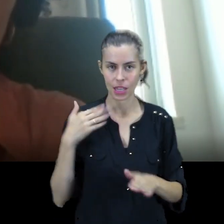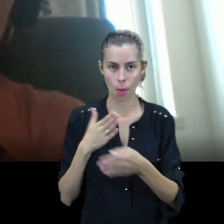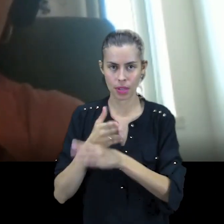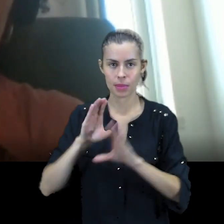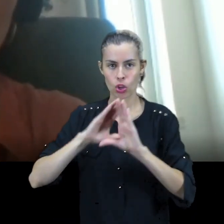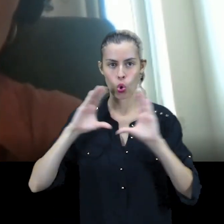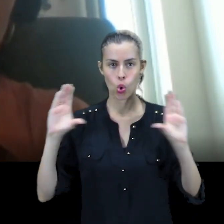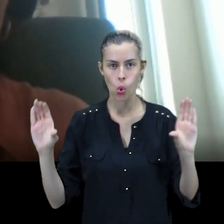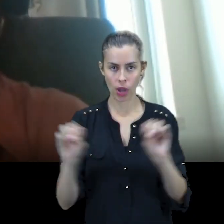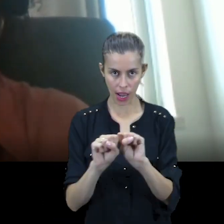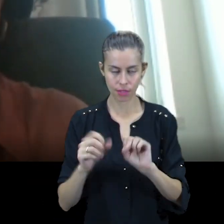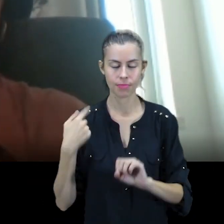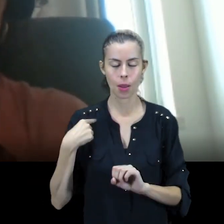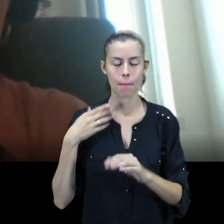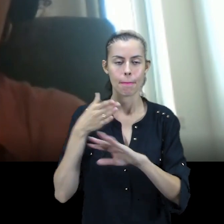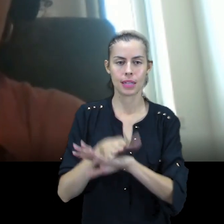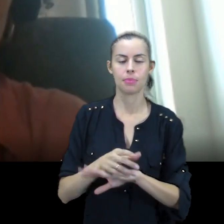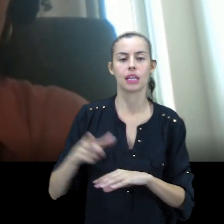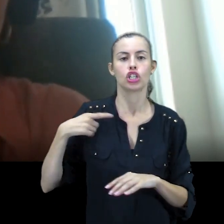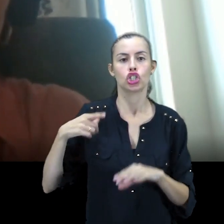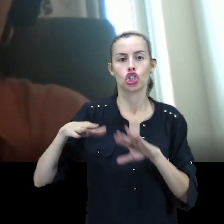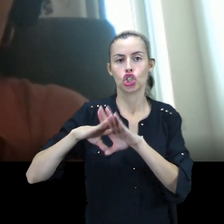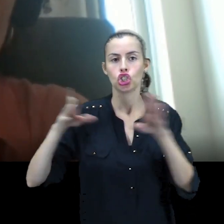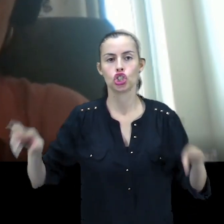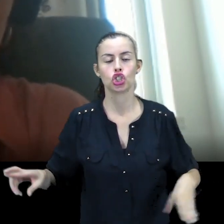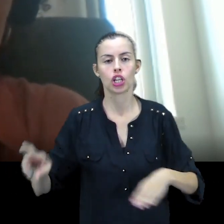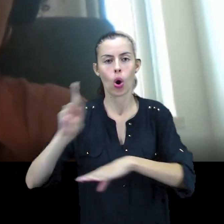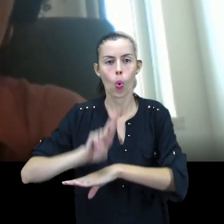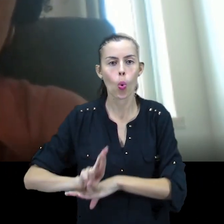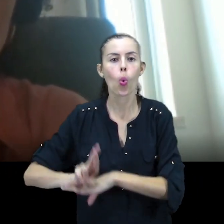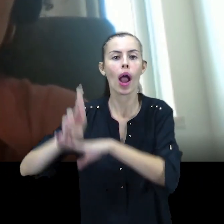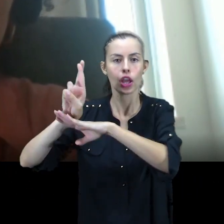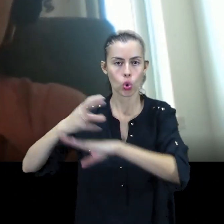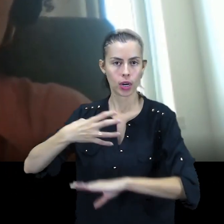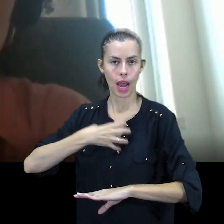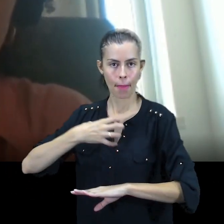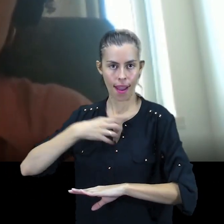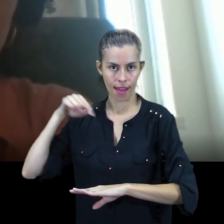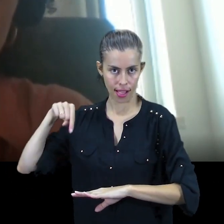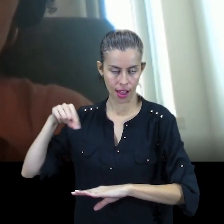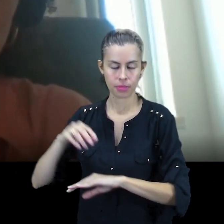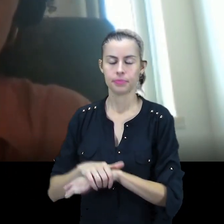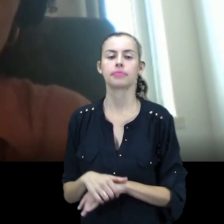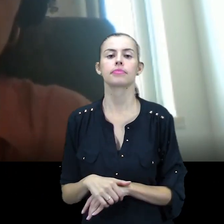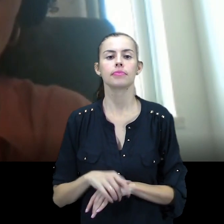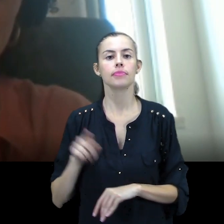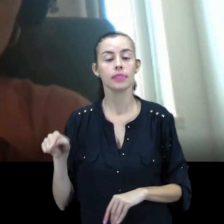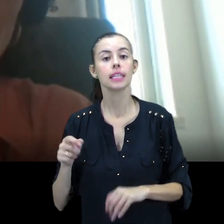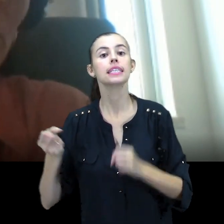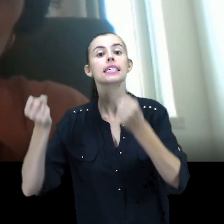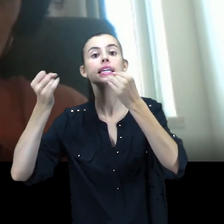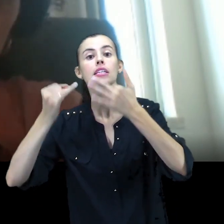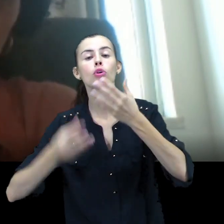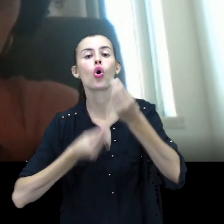Baiano. E o Recôncavo Baiano é uma região, não sei se vocês conhecem, mas é uma região que